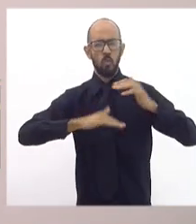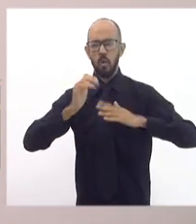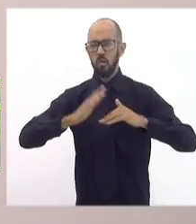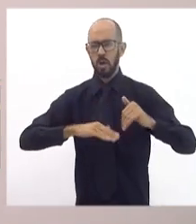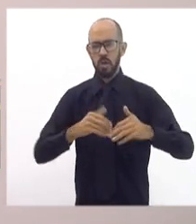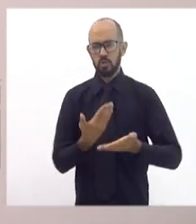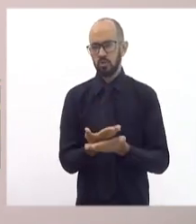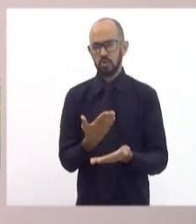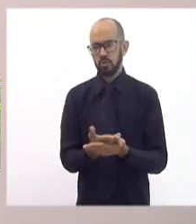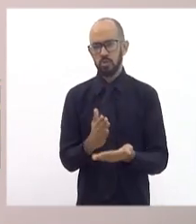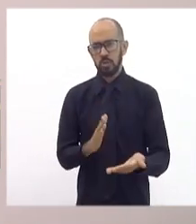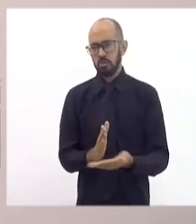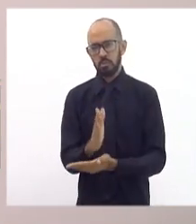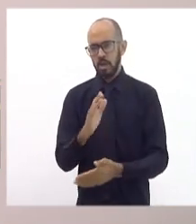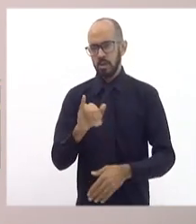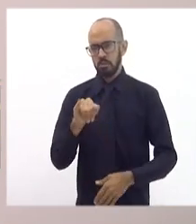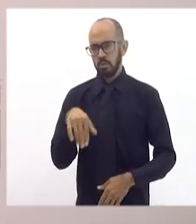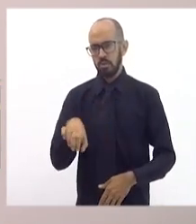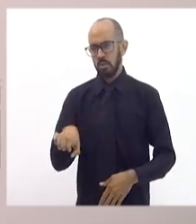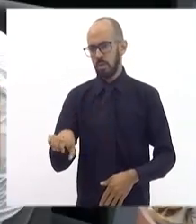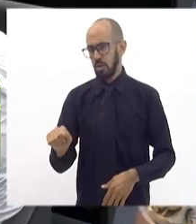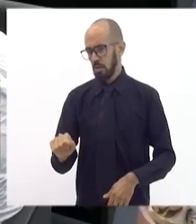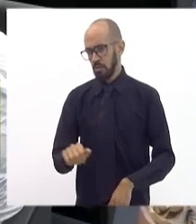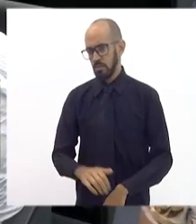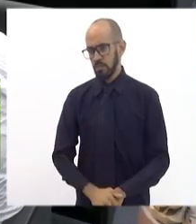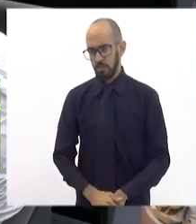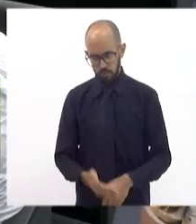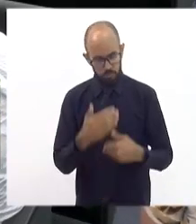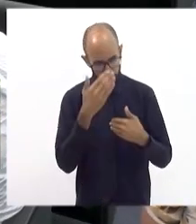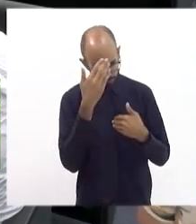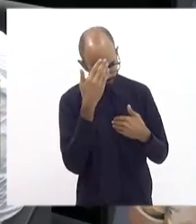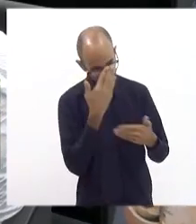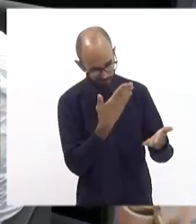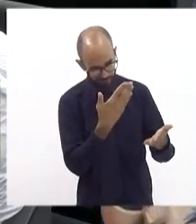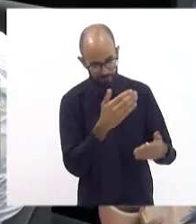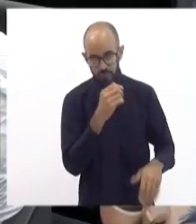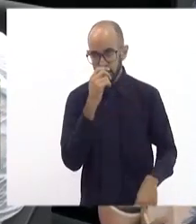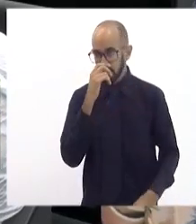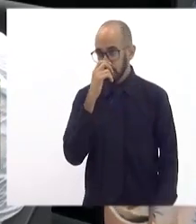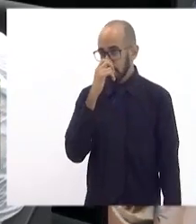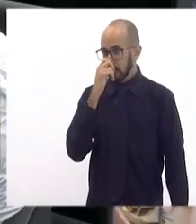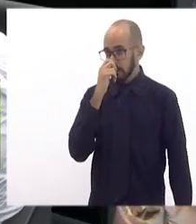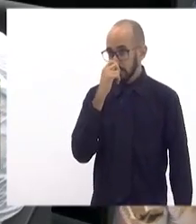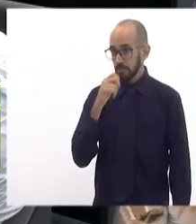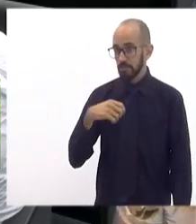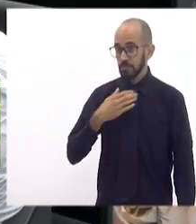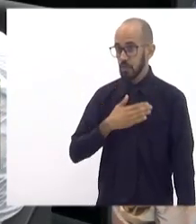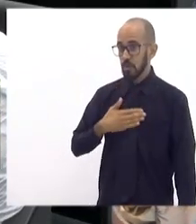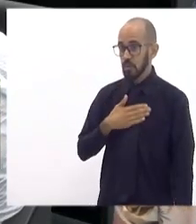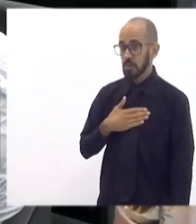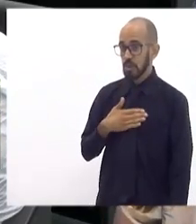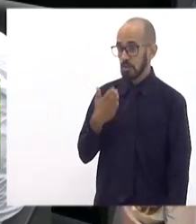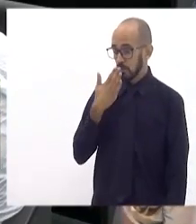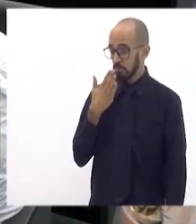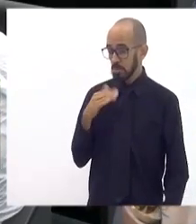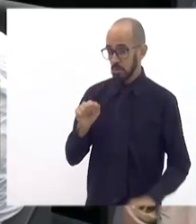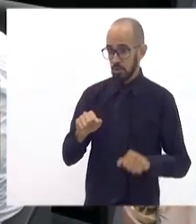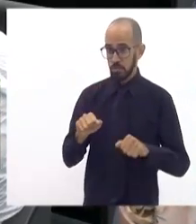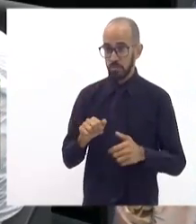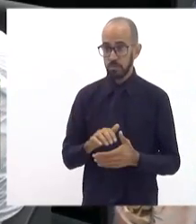alínea a e Obrigada gata e olha só gostei de pedir